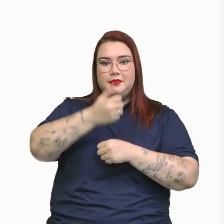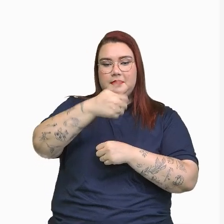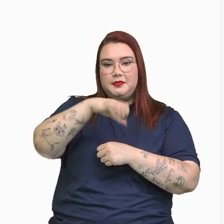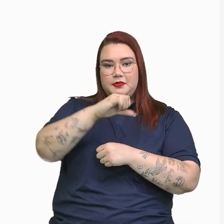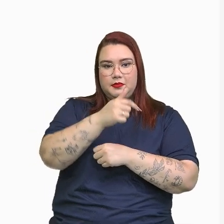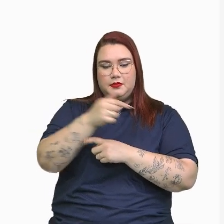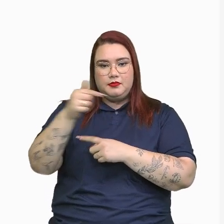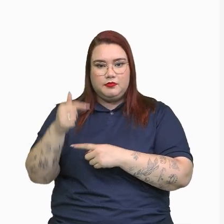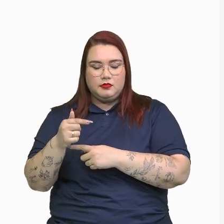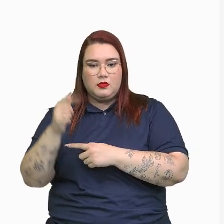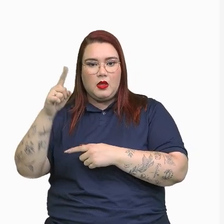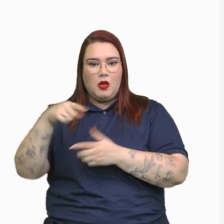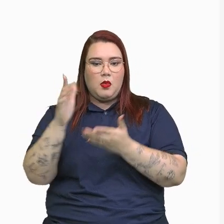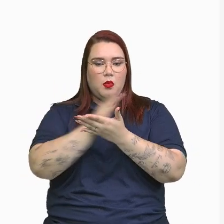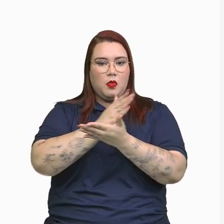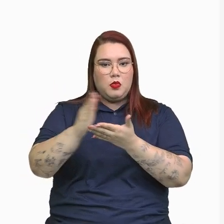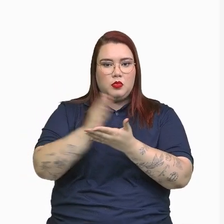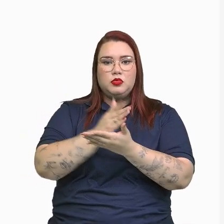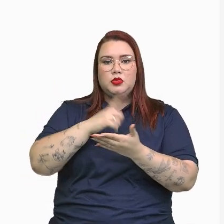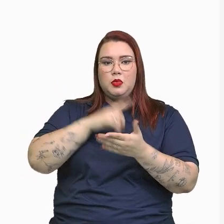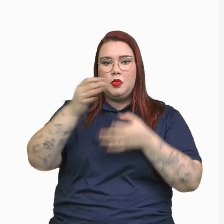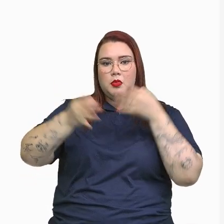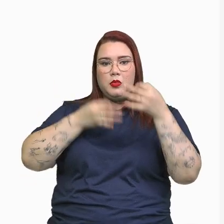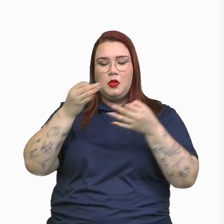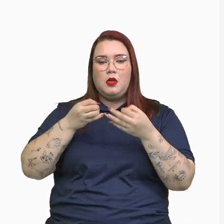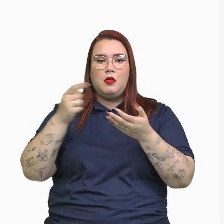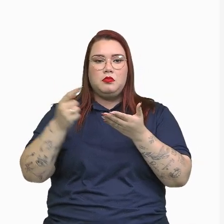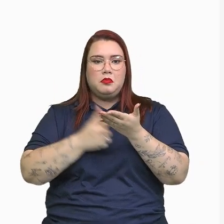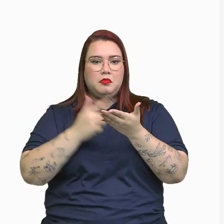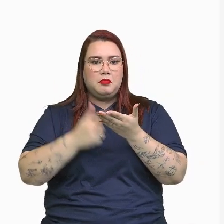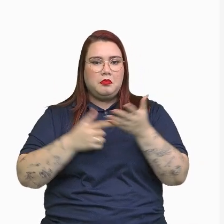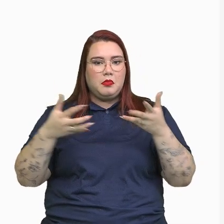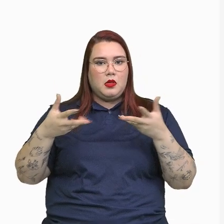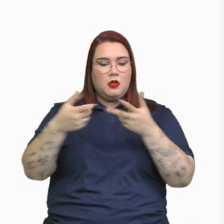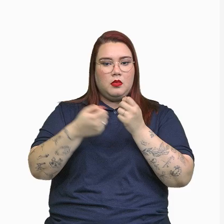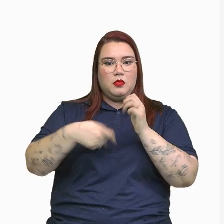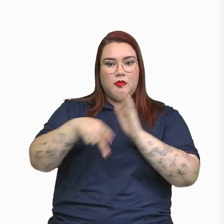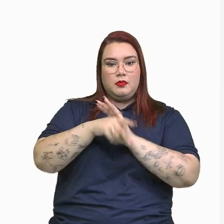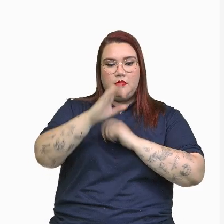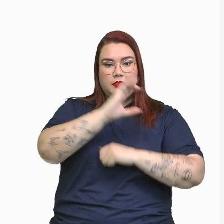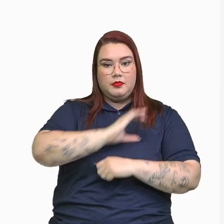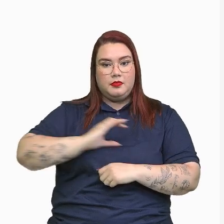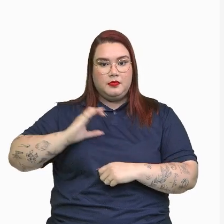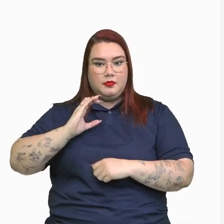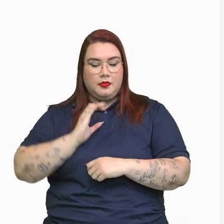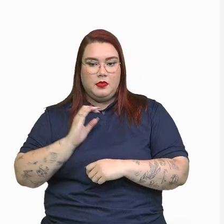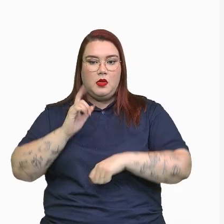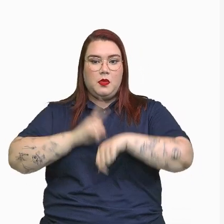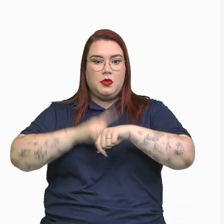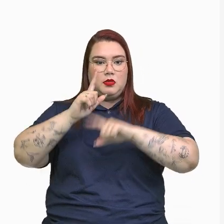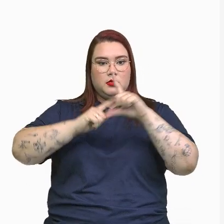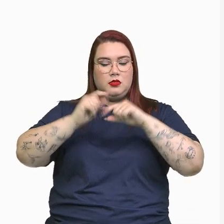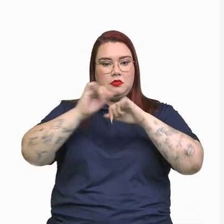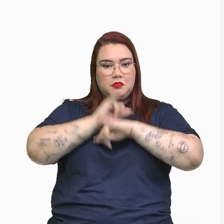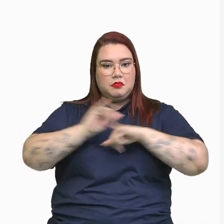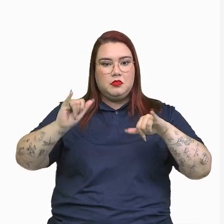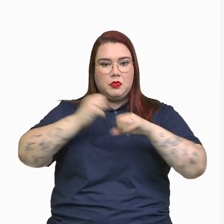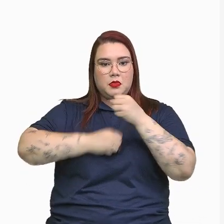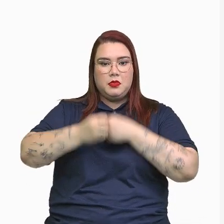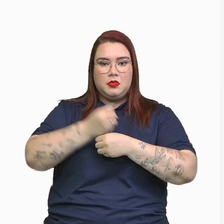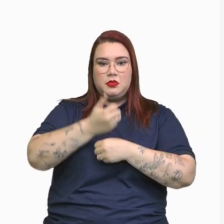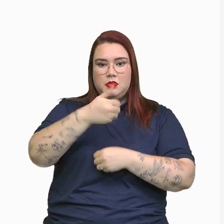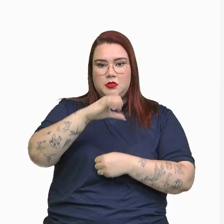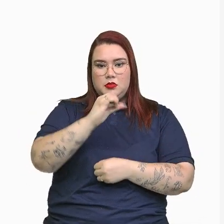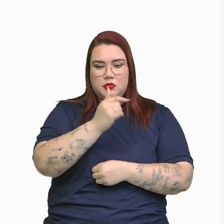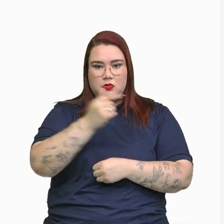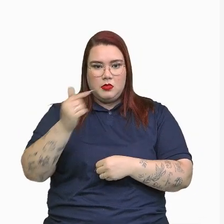1977. Considerado por alguns críticos como a obra-prima de Clarice Lispector, A Hora da Estrela foi lançada em